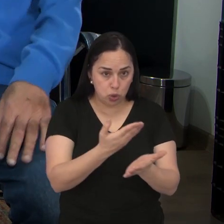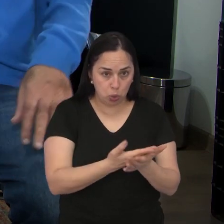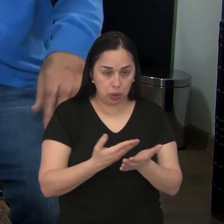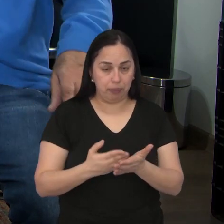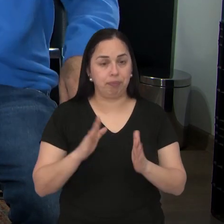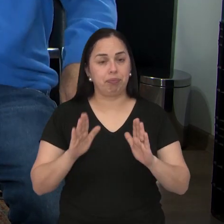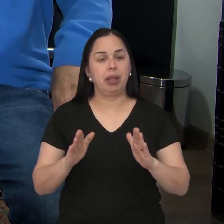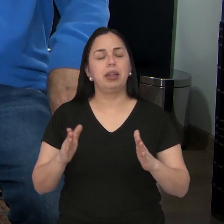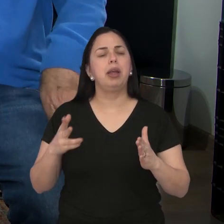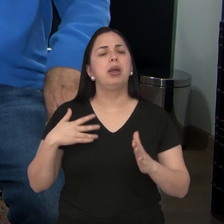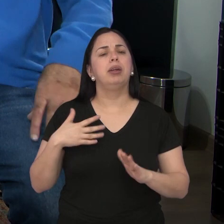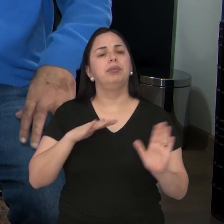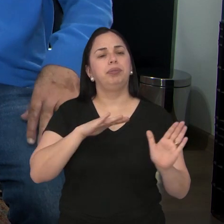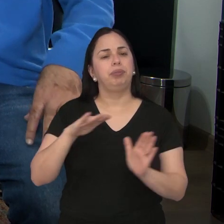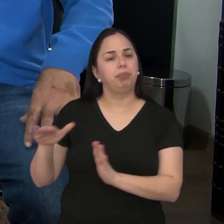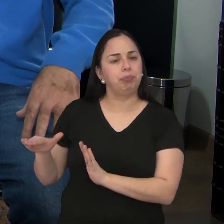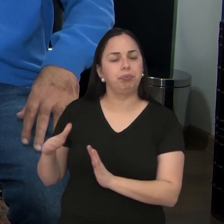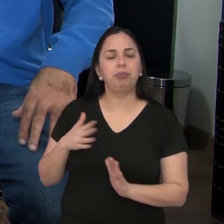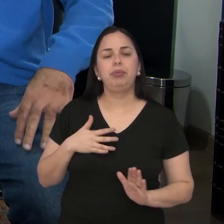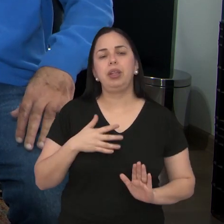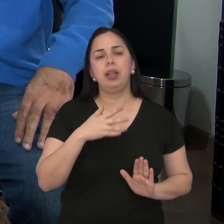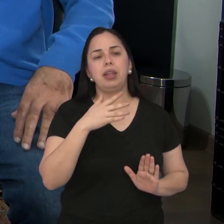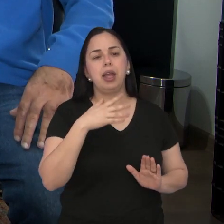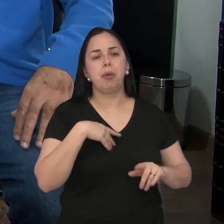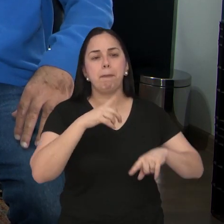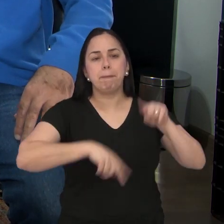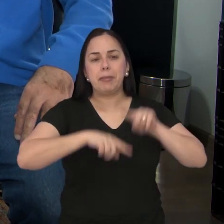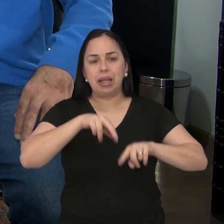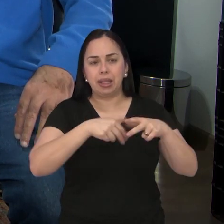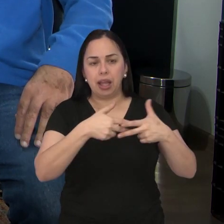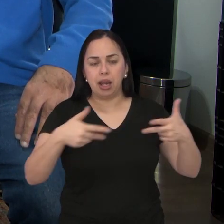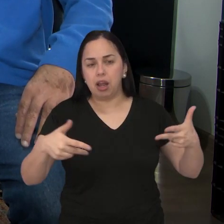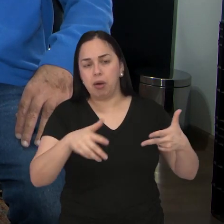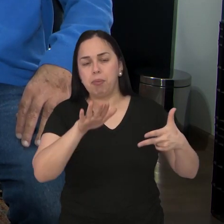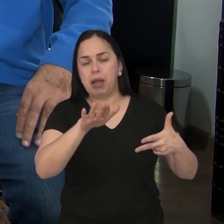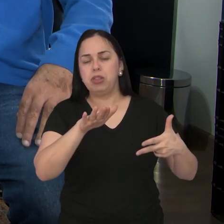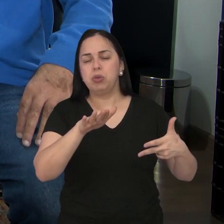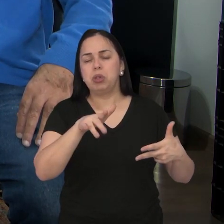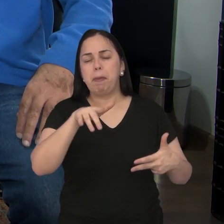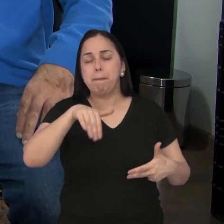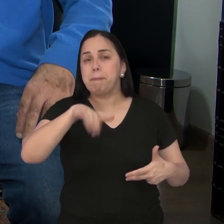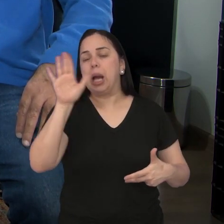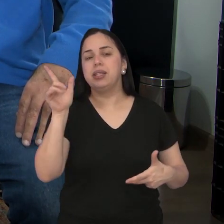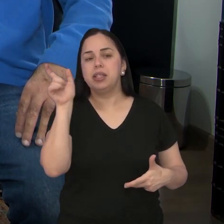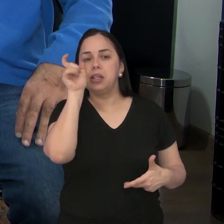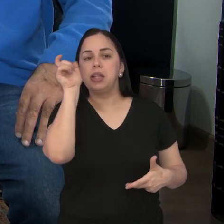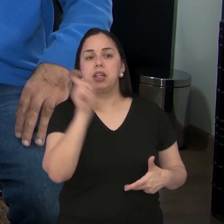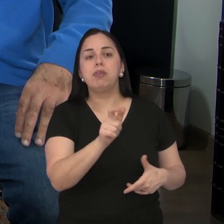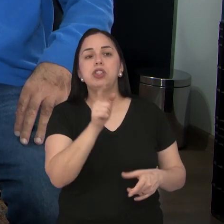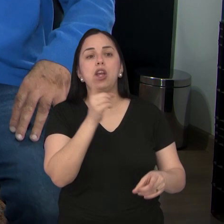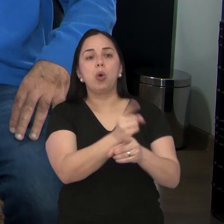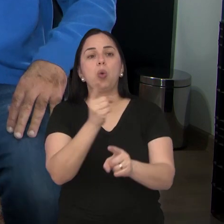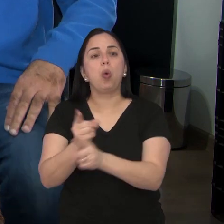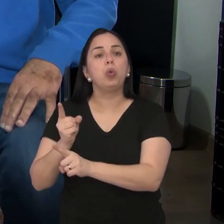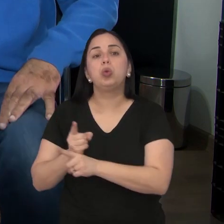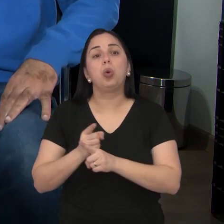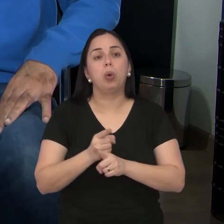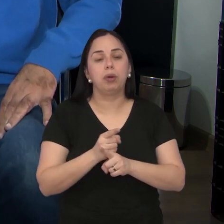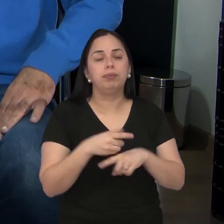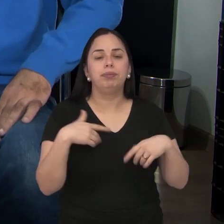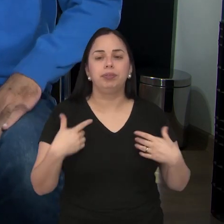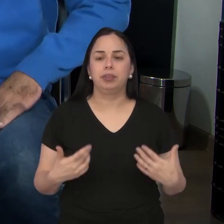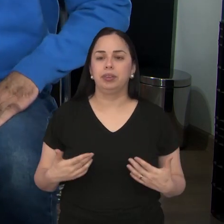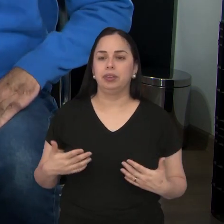aqui, daqui da nossa região, Wagner, dessas suas pesquisas, o que mais interessante você encontrou, né, por